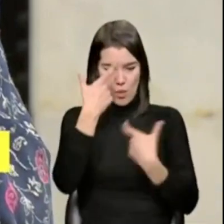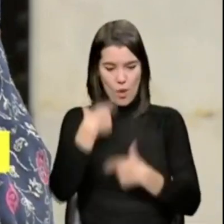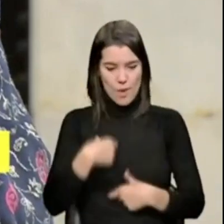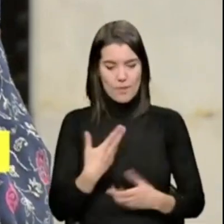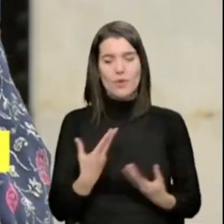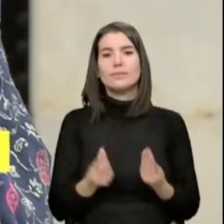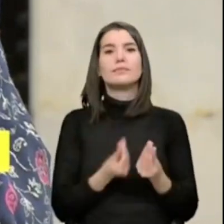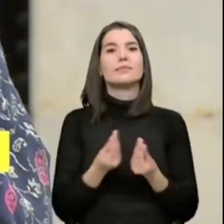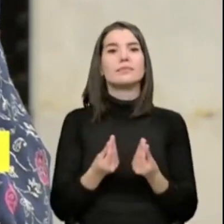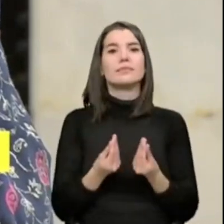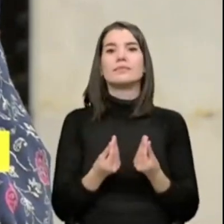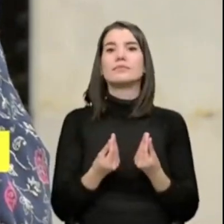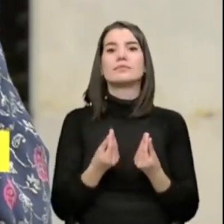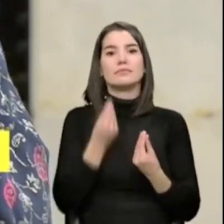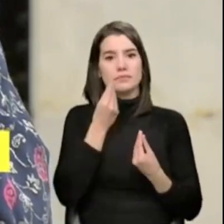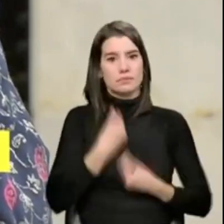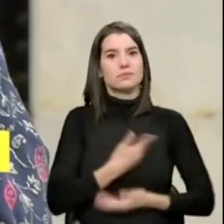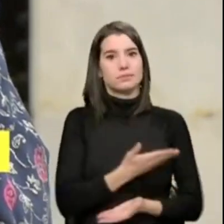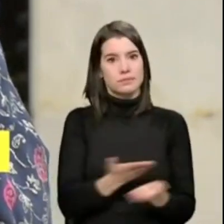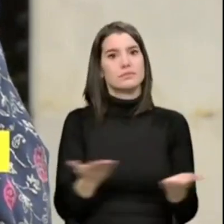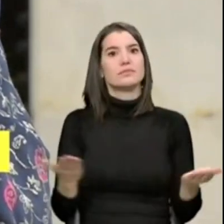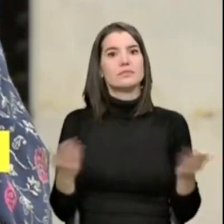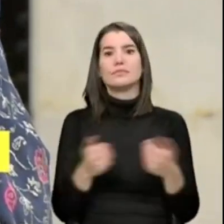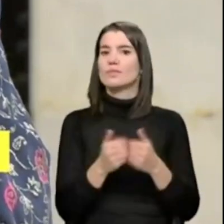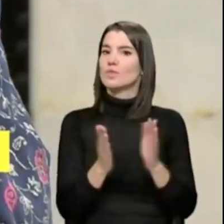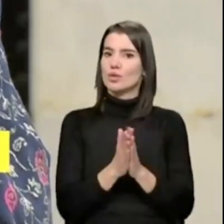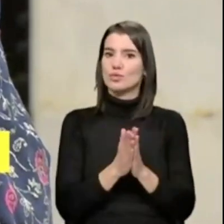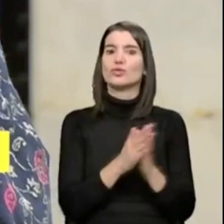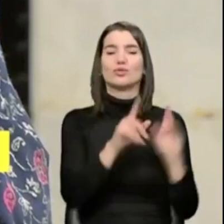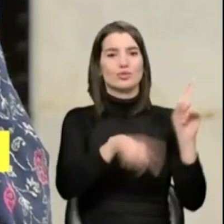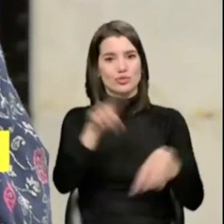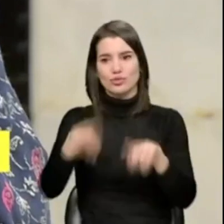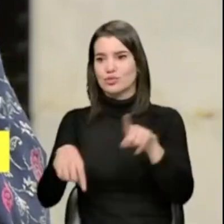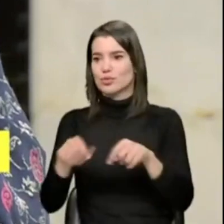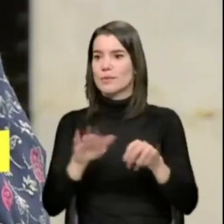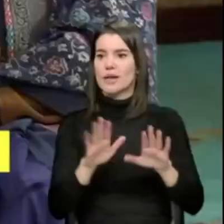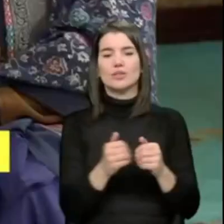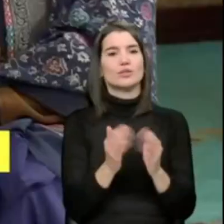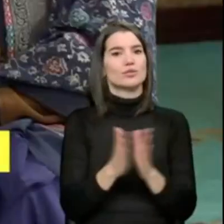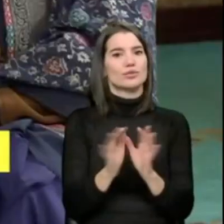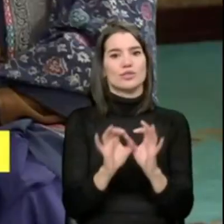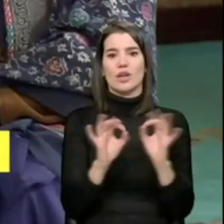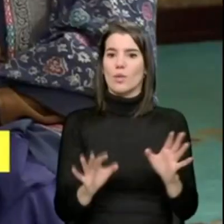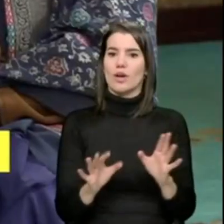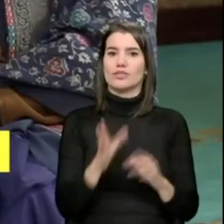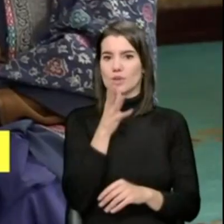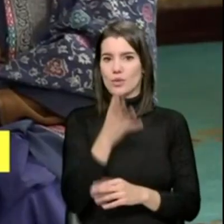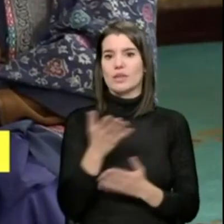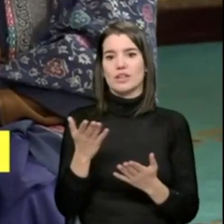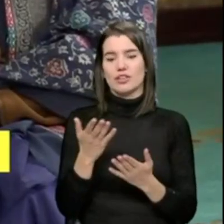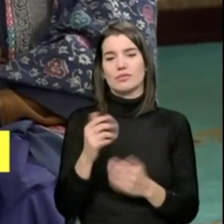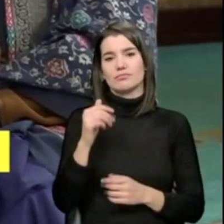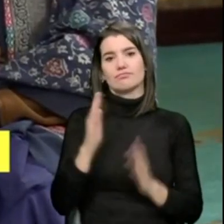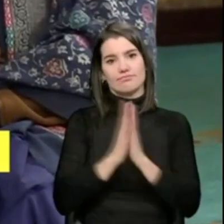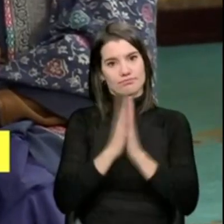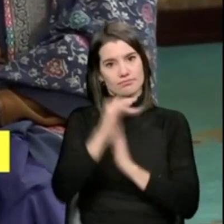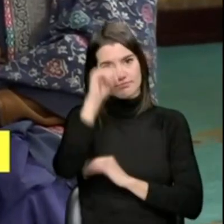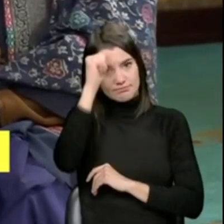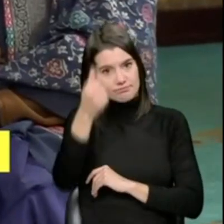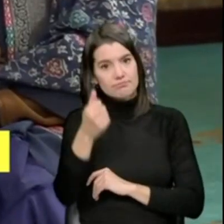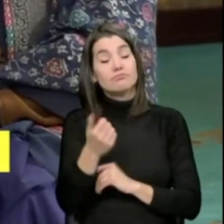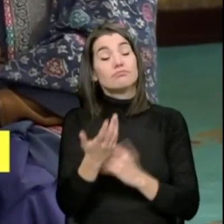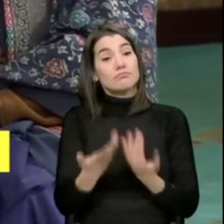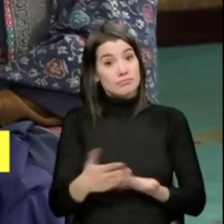e, portanto, somos isso, somos todos diferentes, mas todos iguais e, portanto, é o que nos diz. O hinduísmo, em